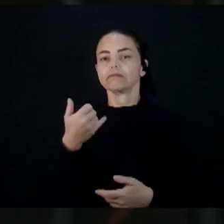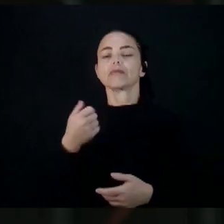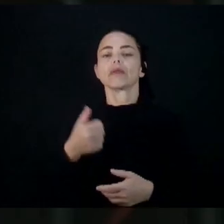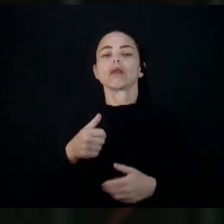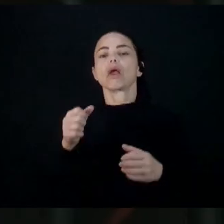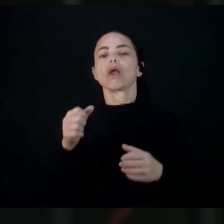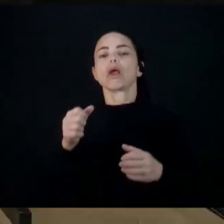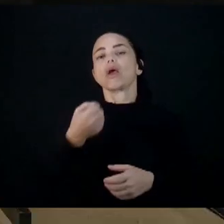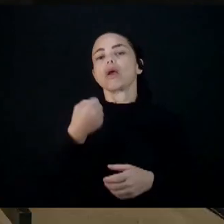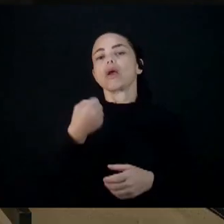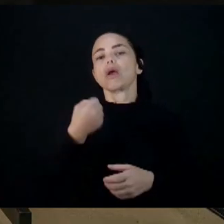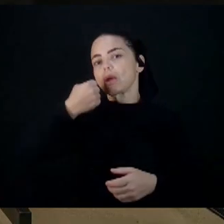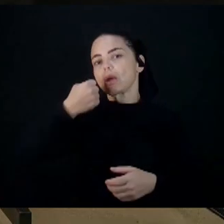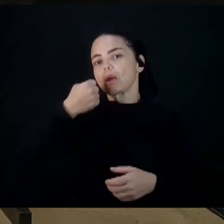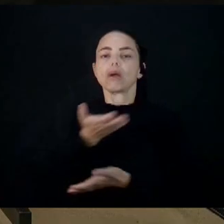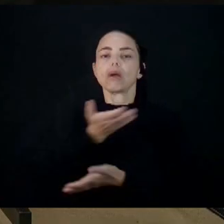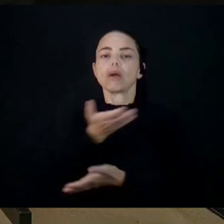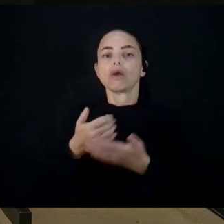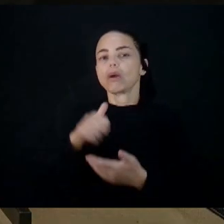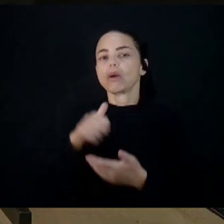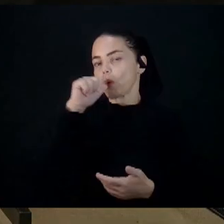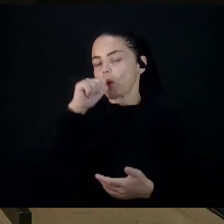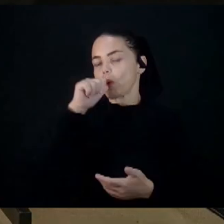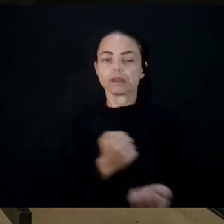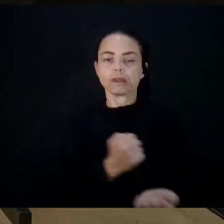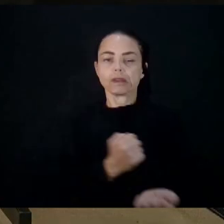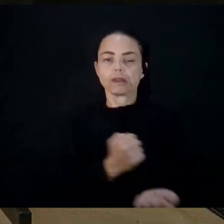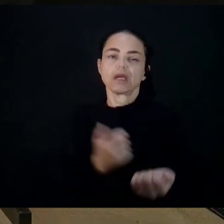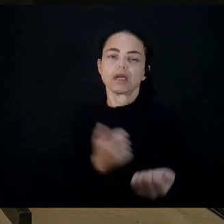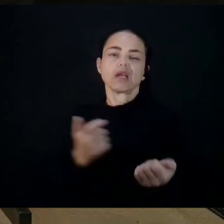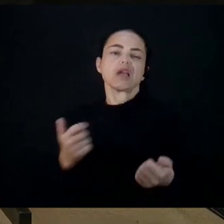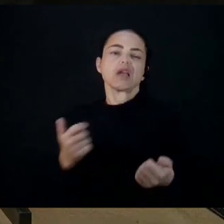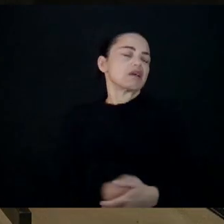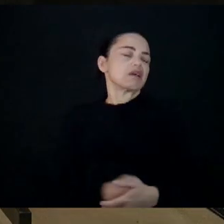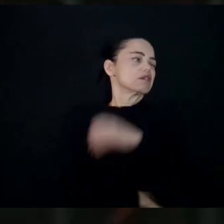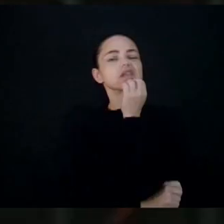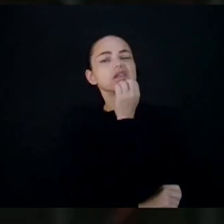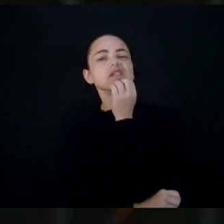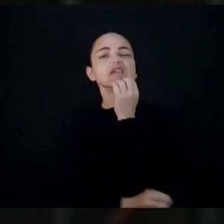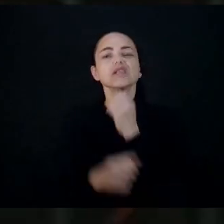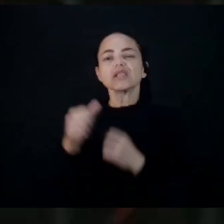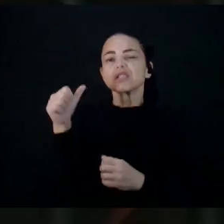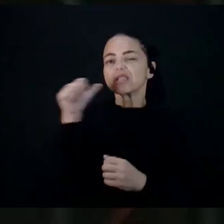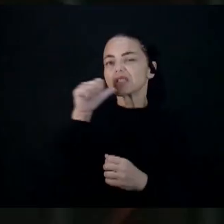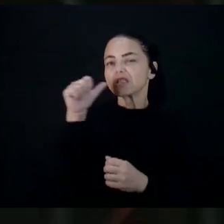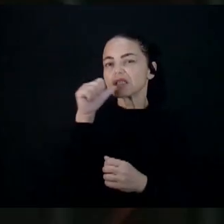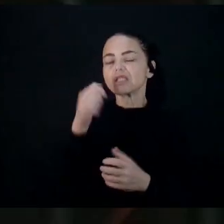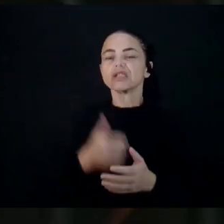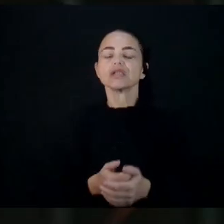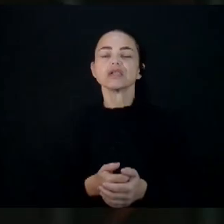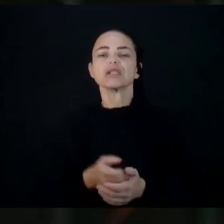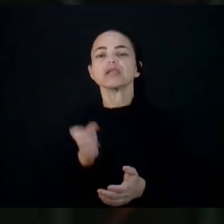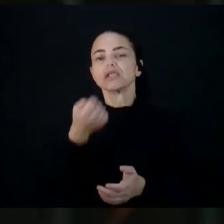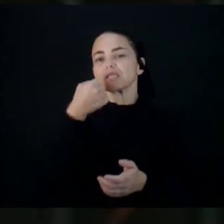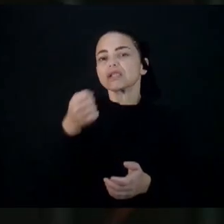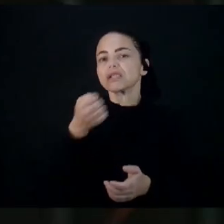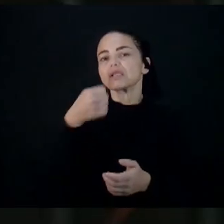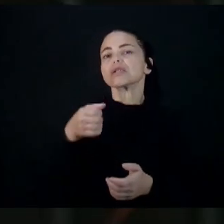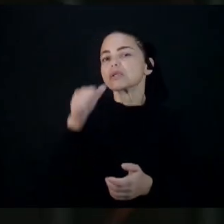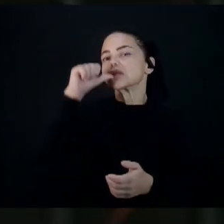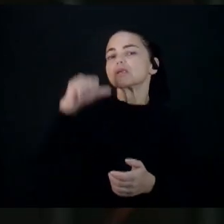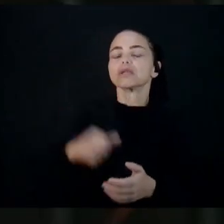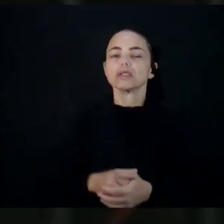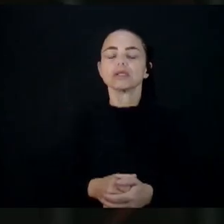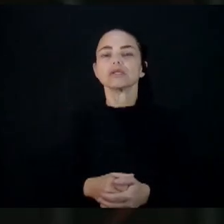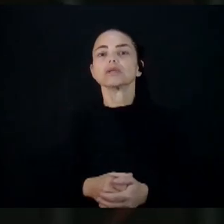e desenvolver a dependência? Porque tem gente que fala assim, então, mas eu bebo socialmente. Mas quando se vê, o socialmente está um pouquinho todo dia,